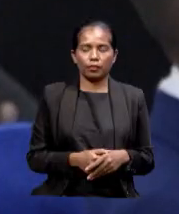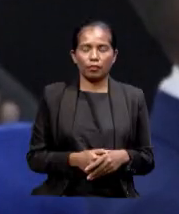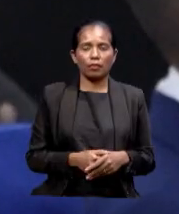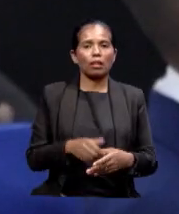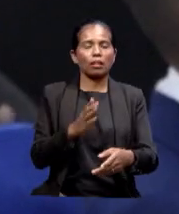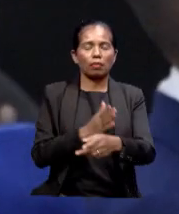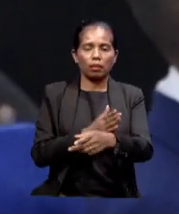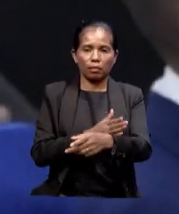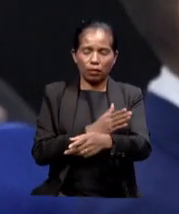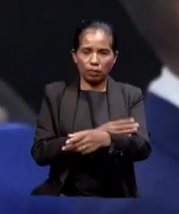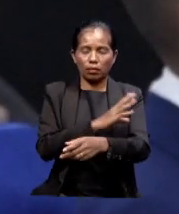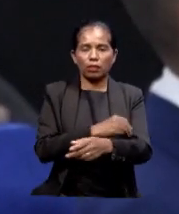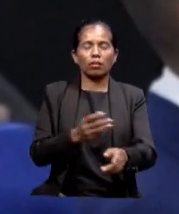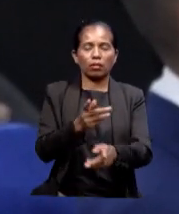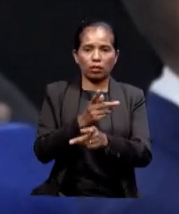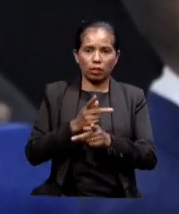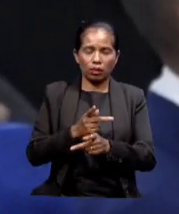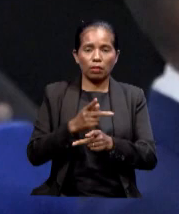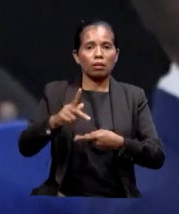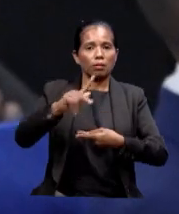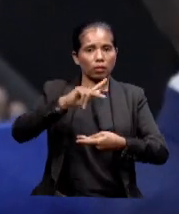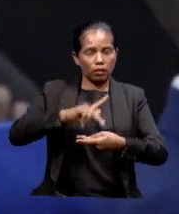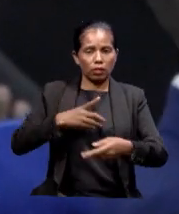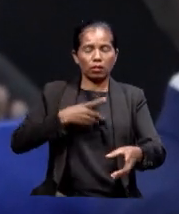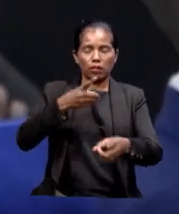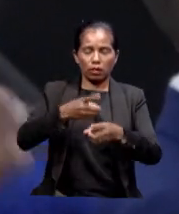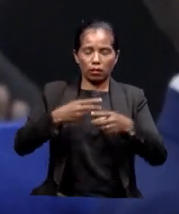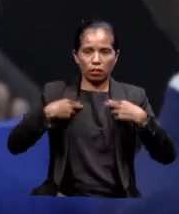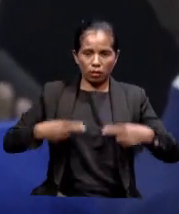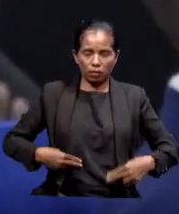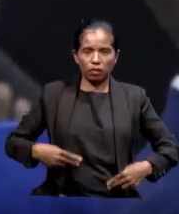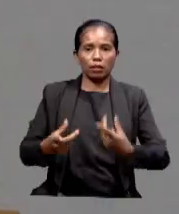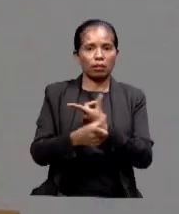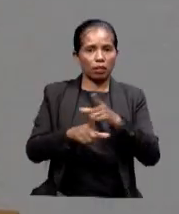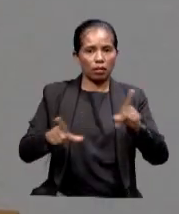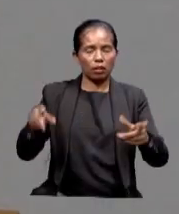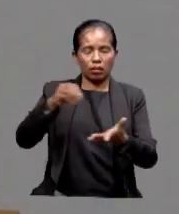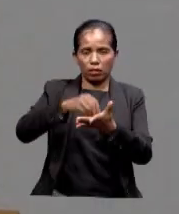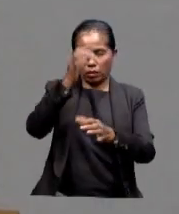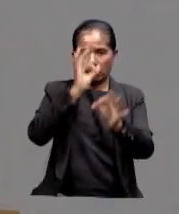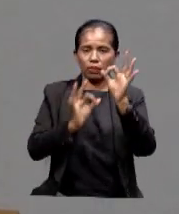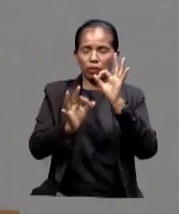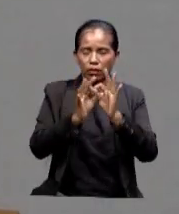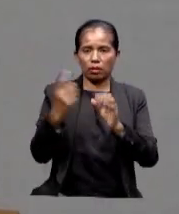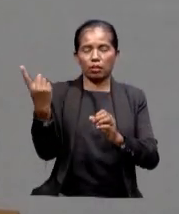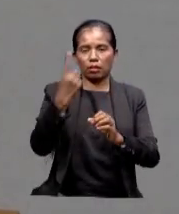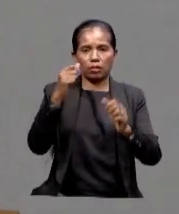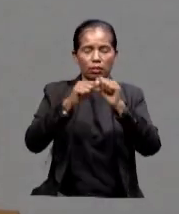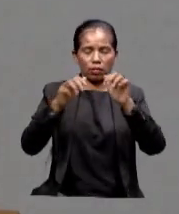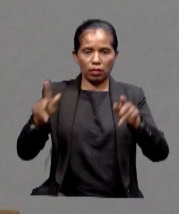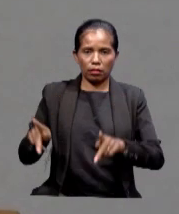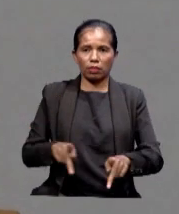Promove no protege direitos humanos, liberdades não garantias, mantém a administração pública